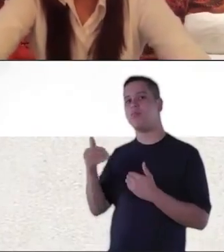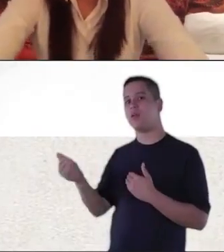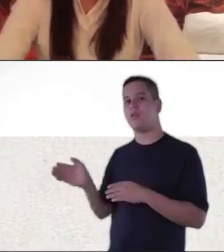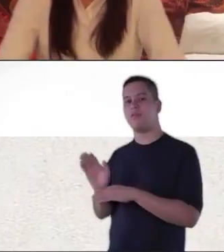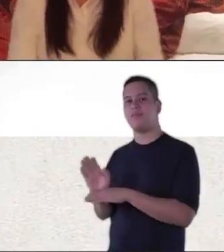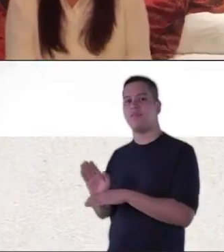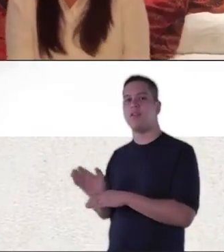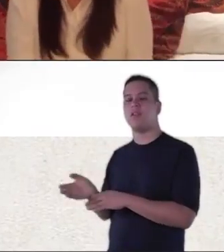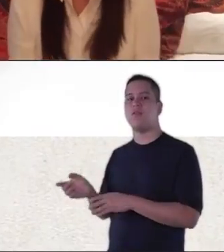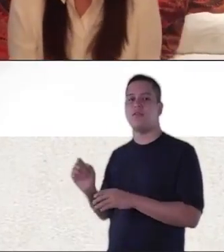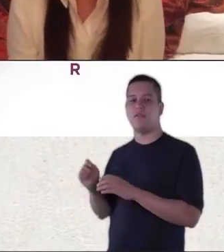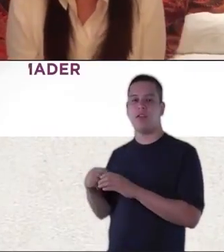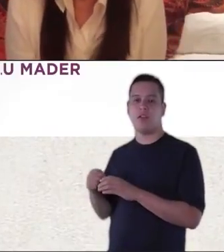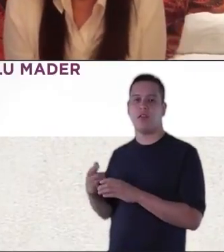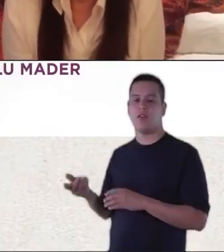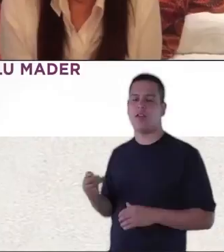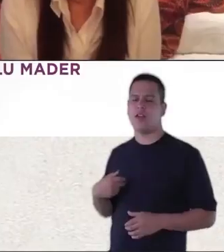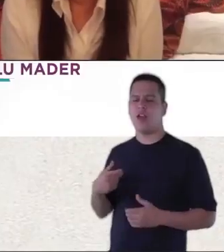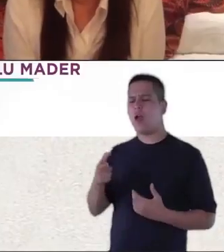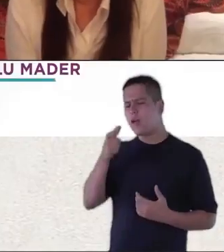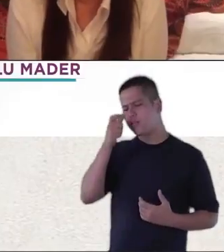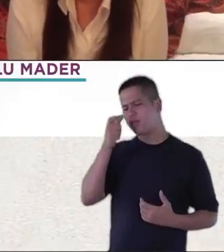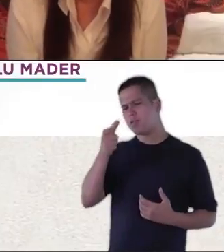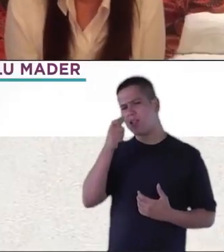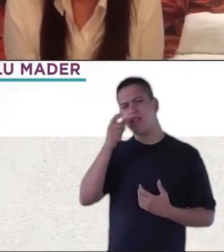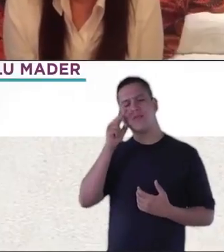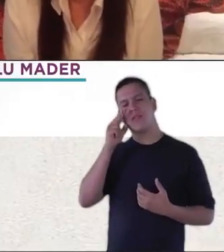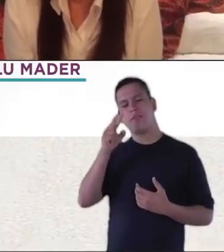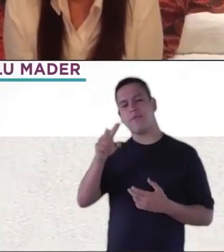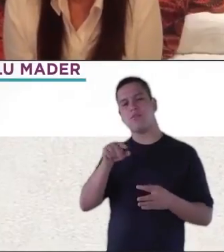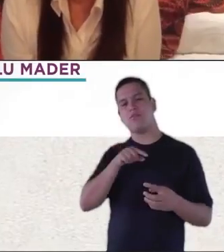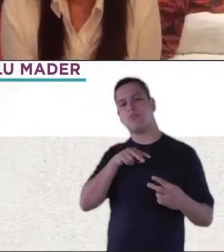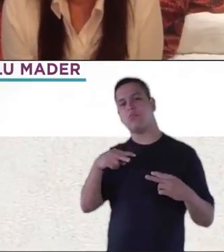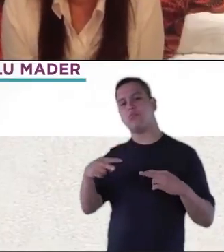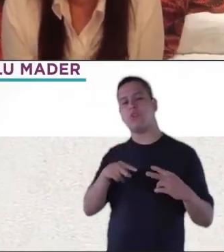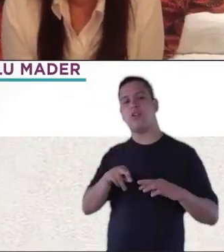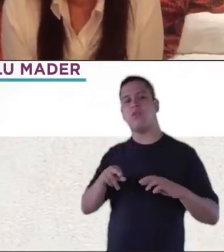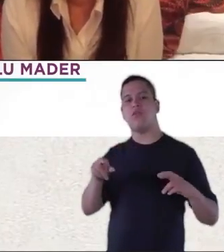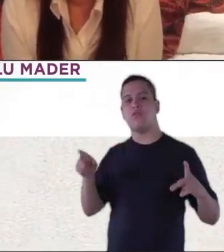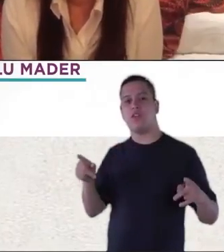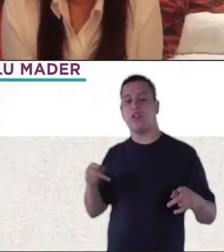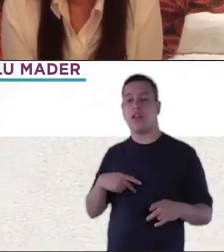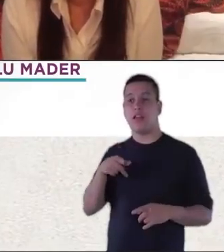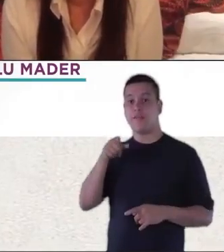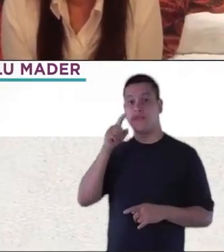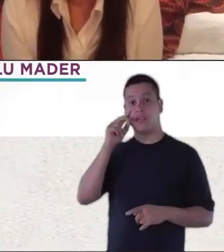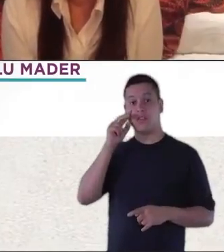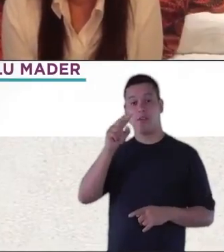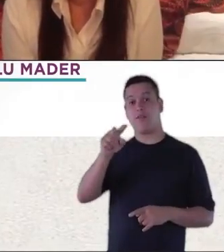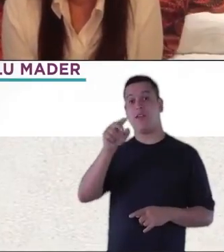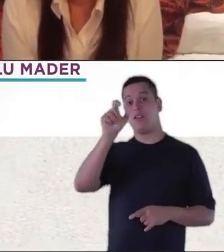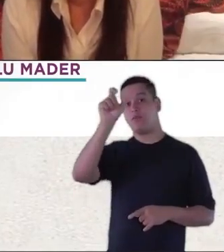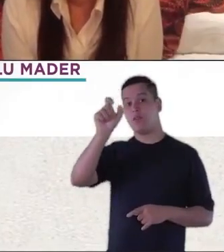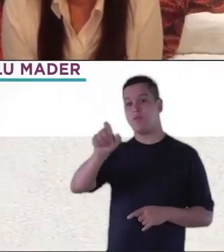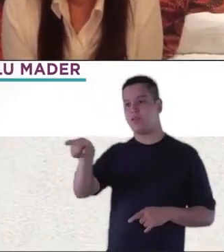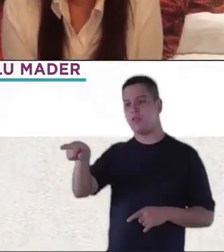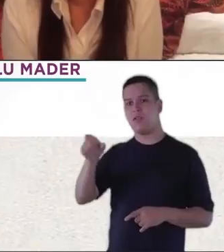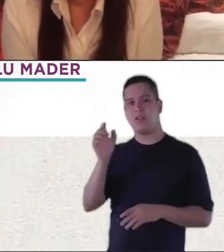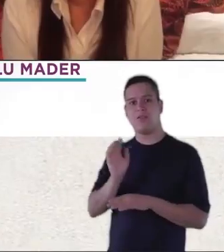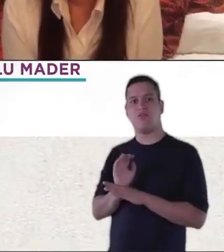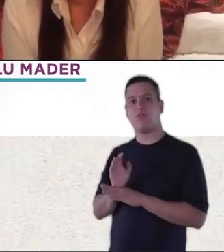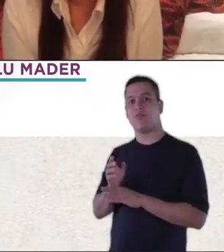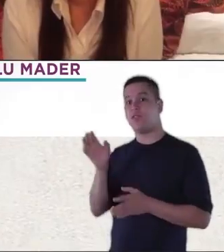jeito interessante de você ver aquilo que você escreveu vivido pelos atores, é uma emoção muito grande. A Malu